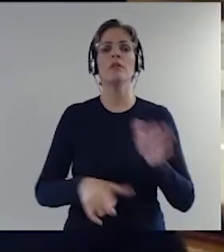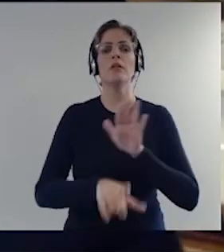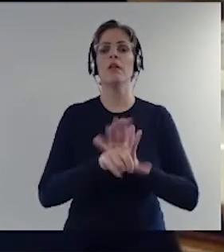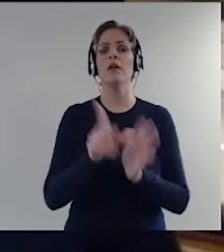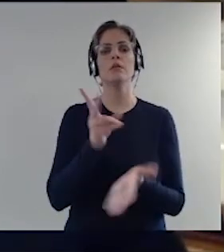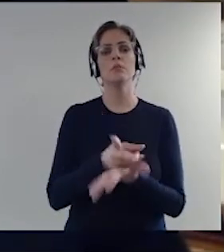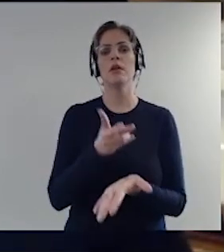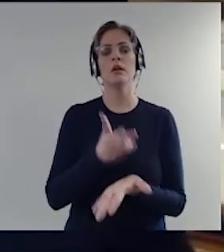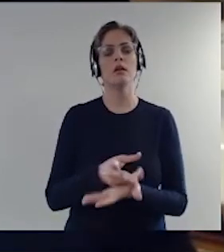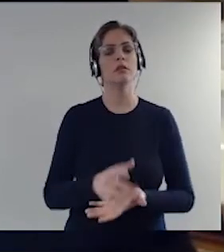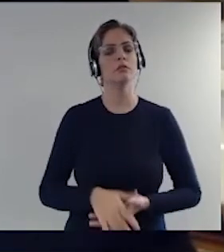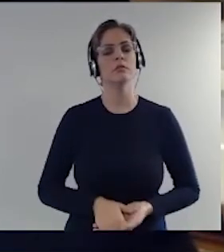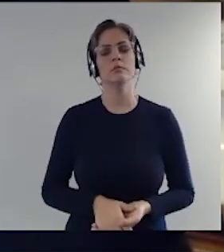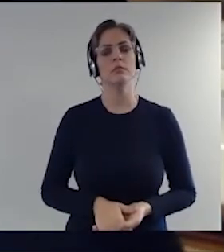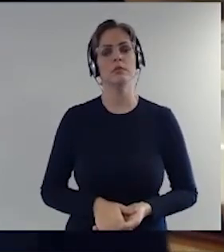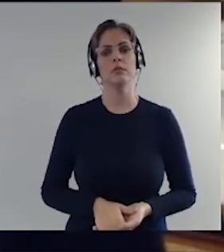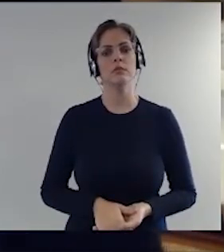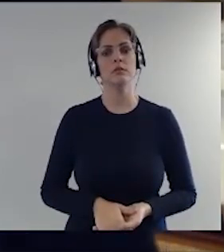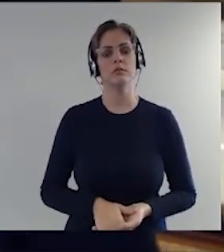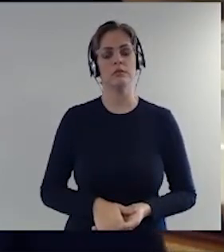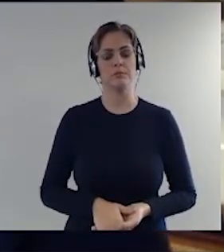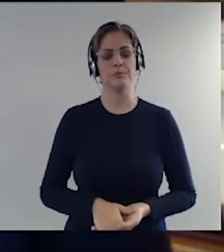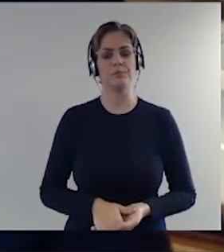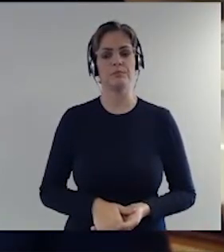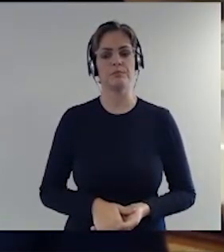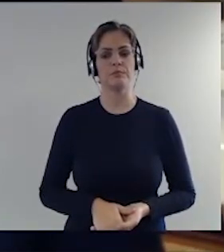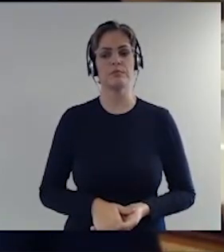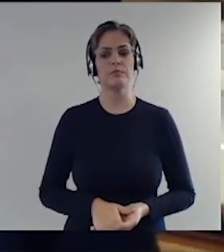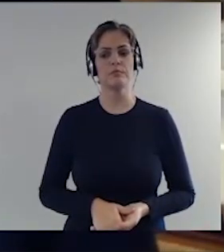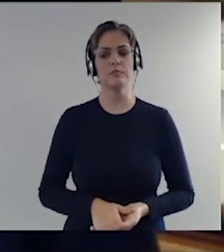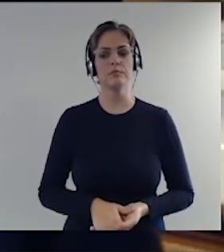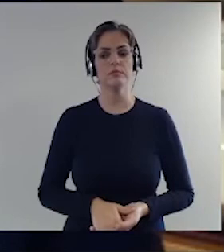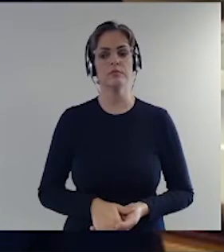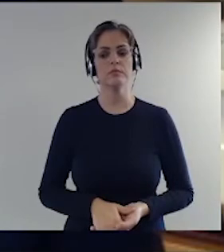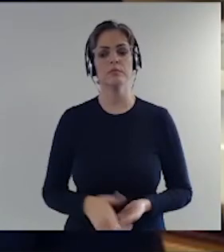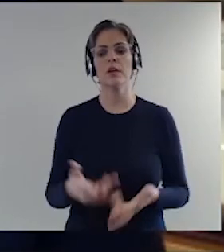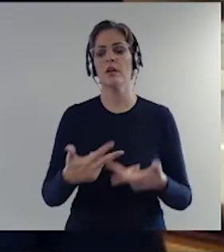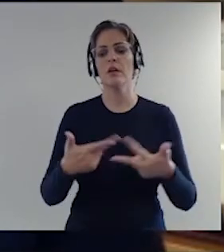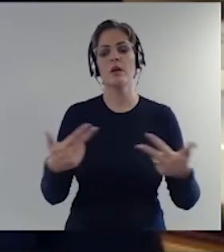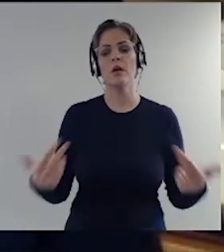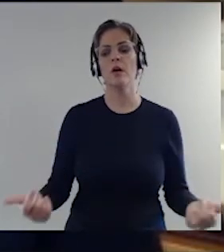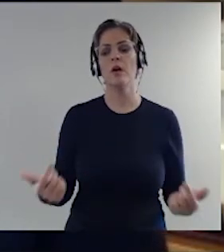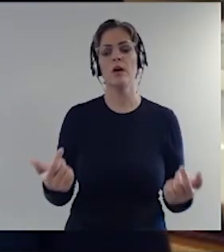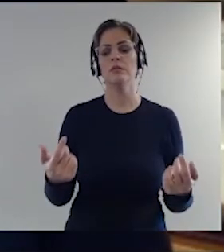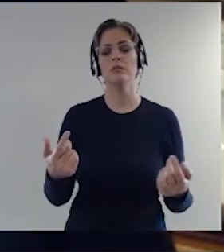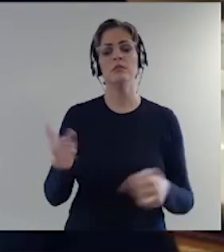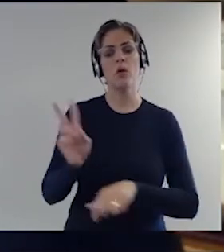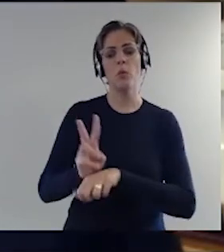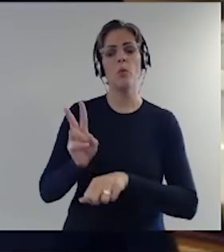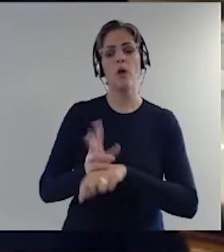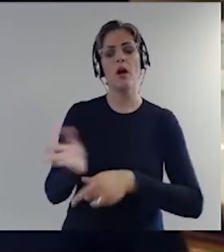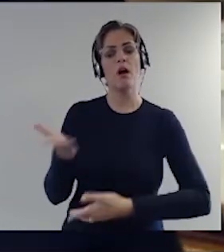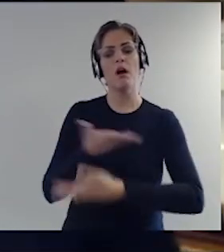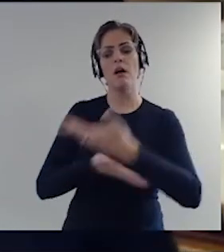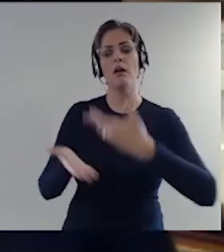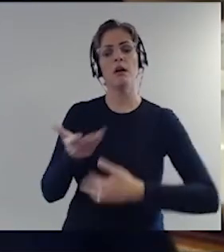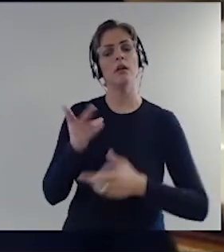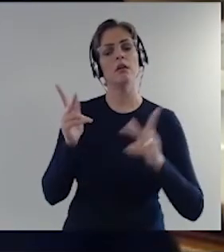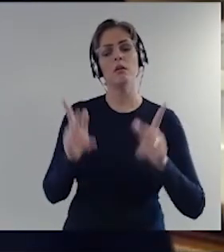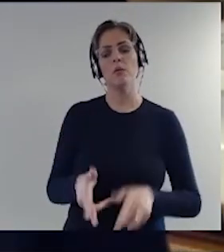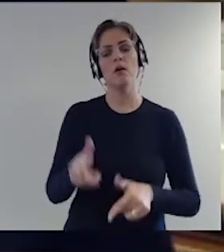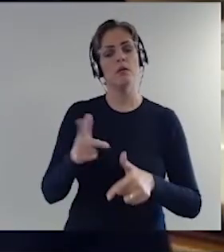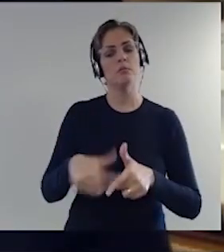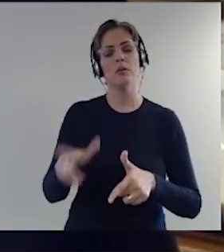como instrumento também da alienação, mas também das questões relacionadas com a guarda, desse compartilhamento da